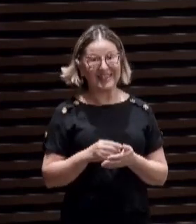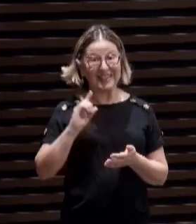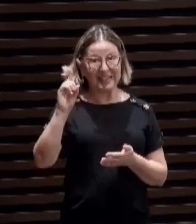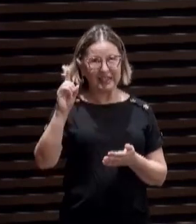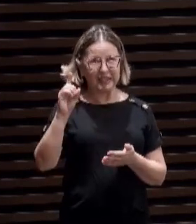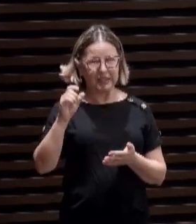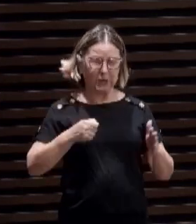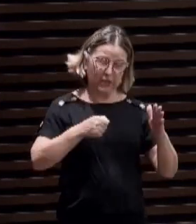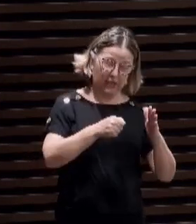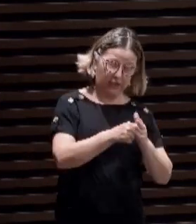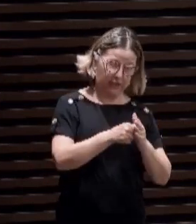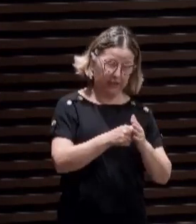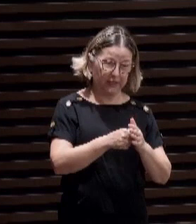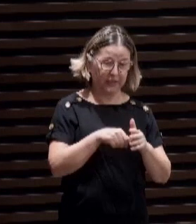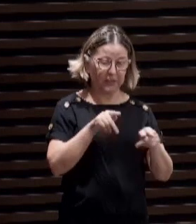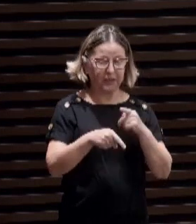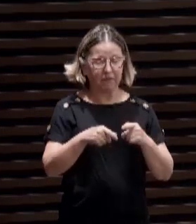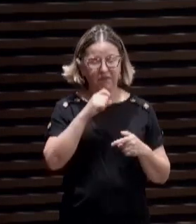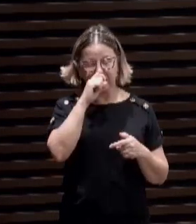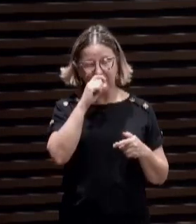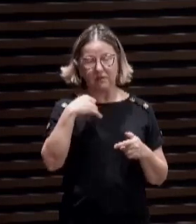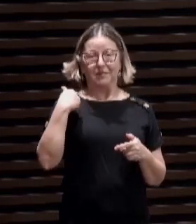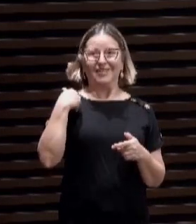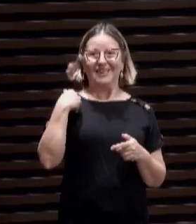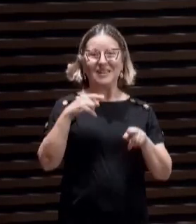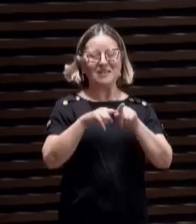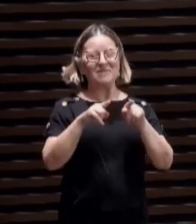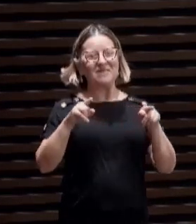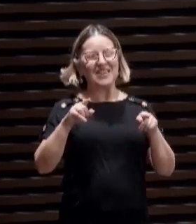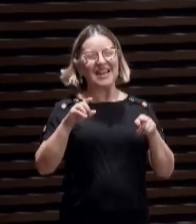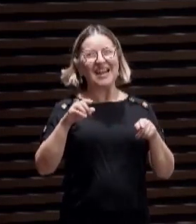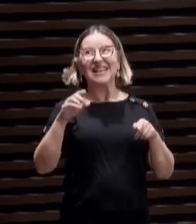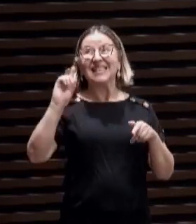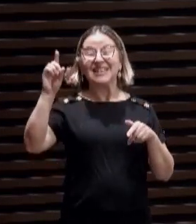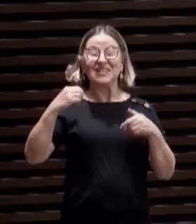aos humildes. Sujeitai-vos, portanto, a Deus, mas